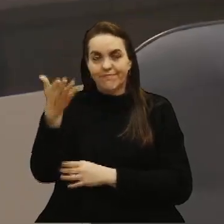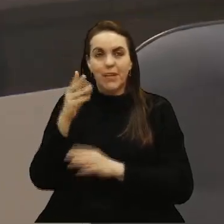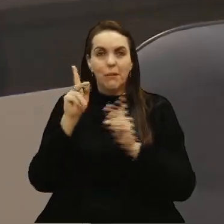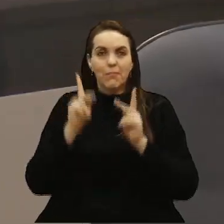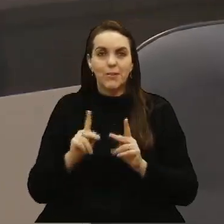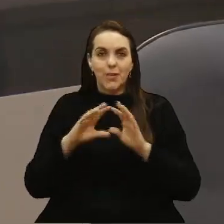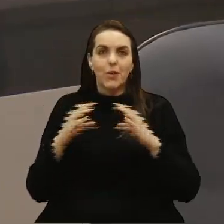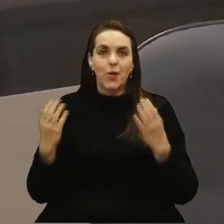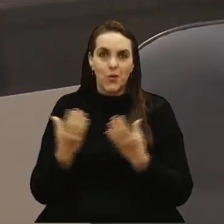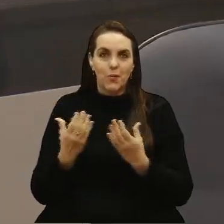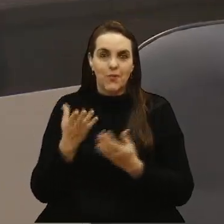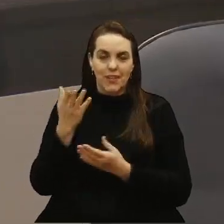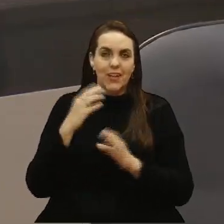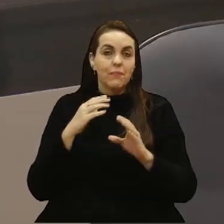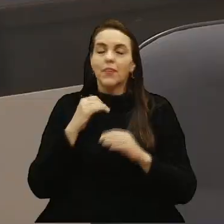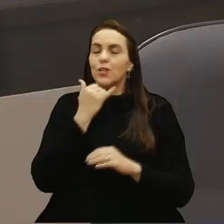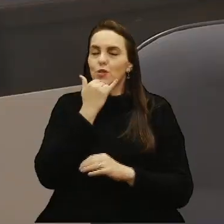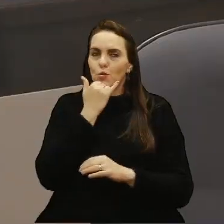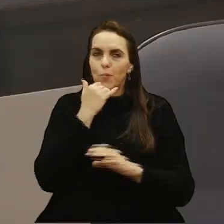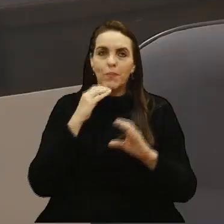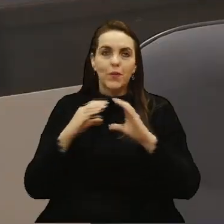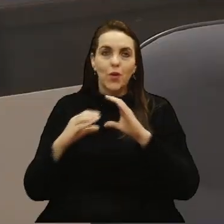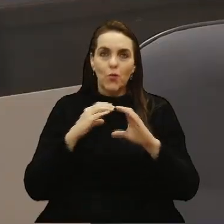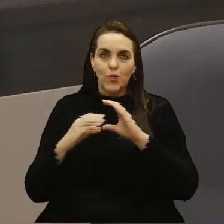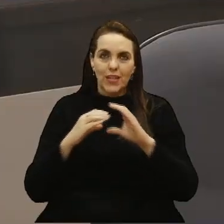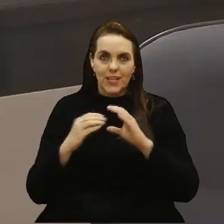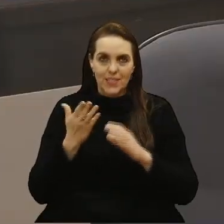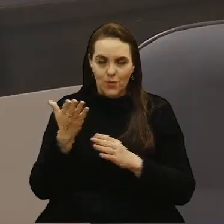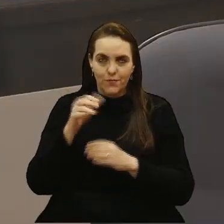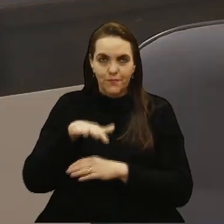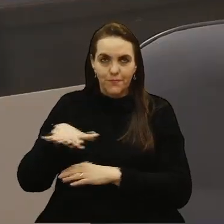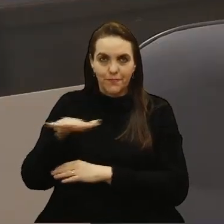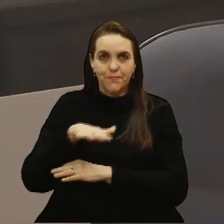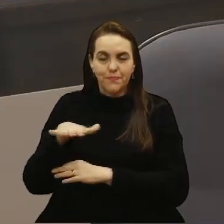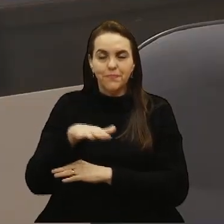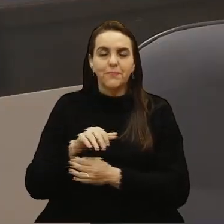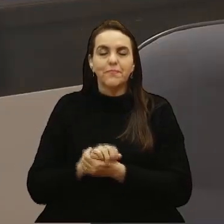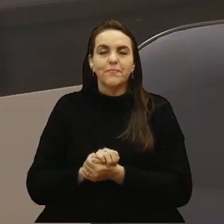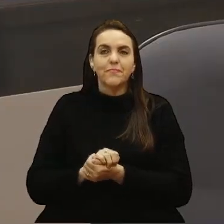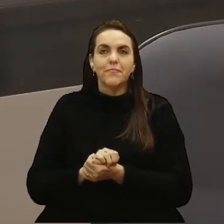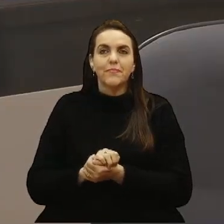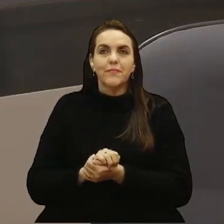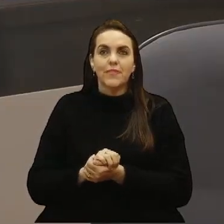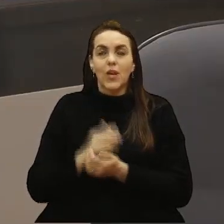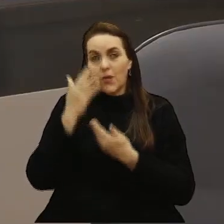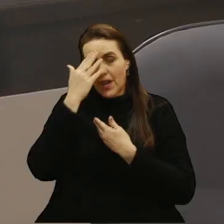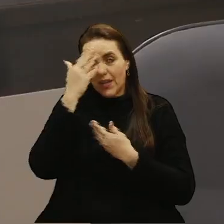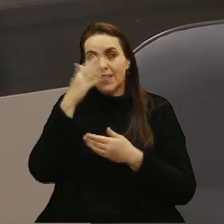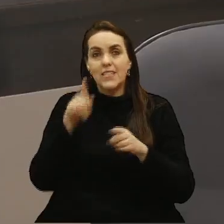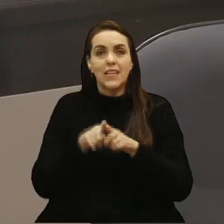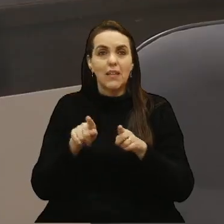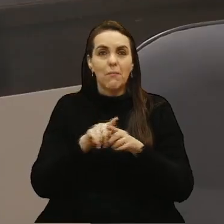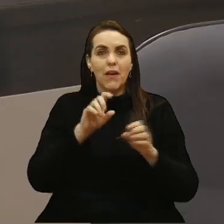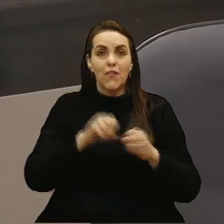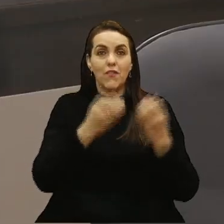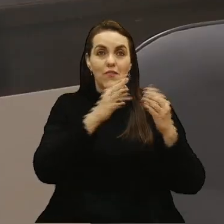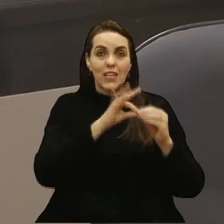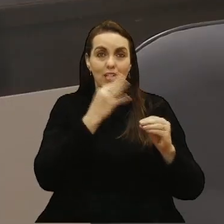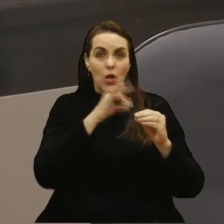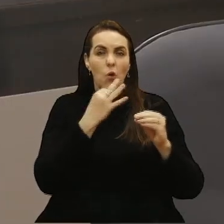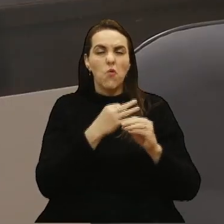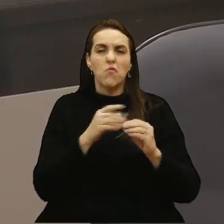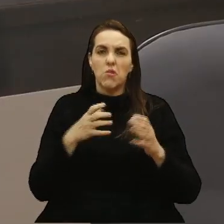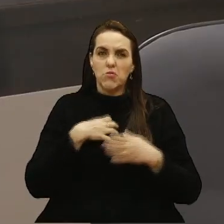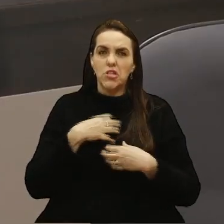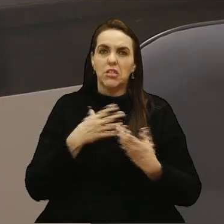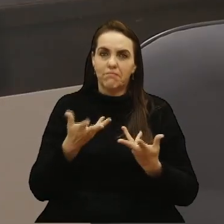aqui ontem, na data de ontem também, salvo engano ali, eu agradeci o pessoal até por cobrir ali a Festa da Uva de forma muito ágil e muito